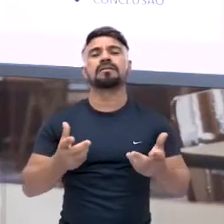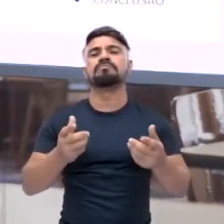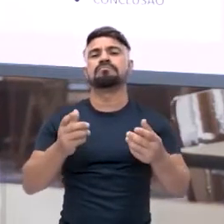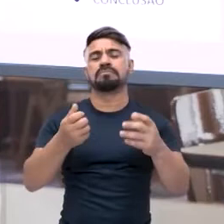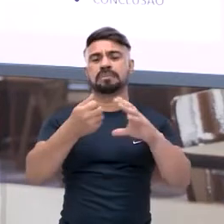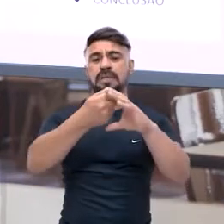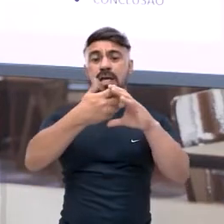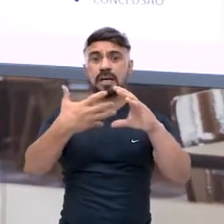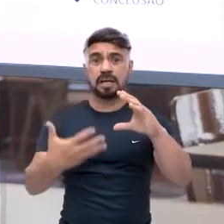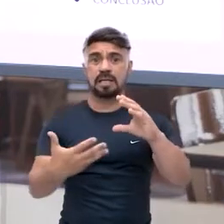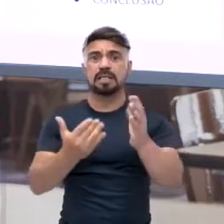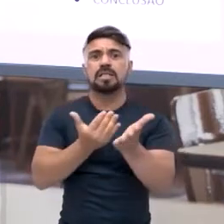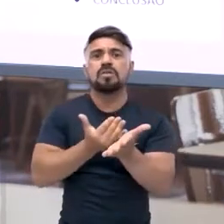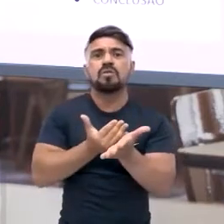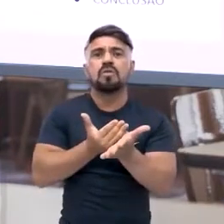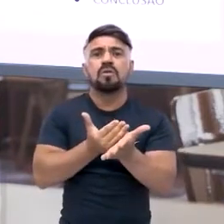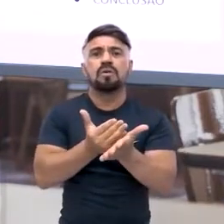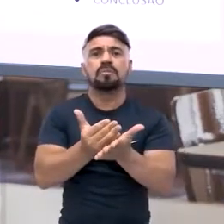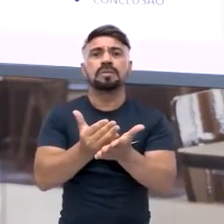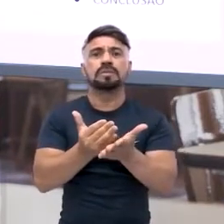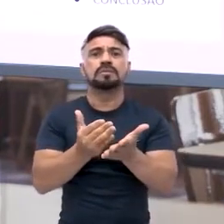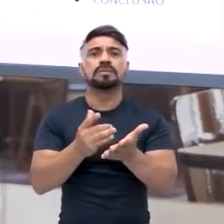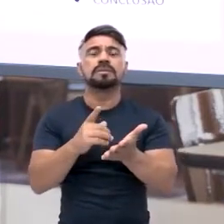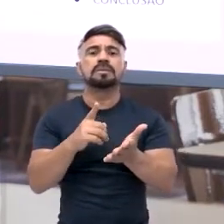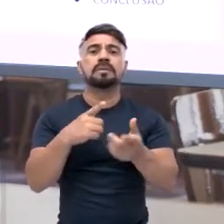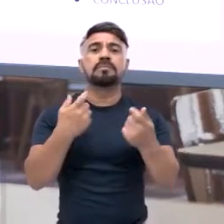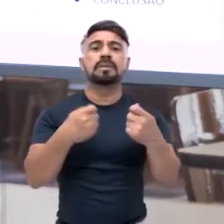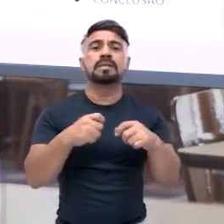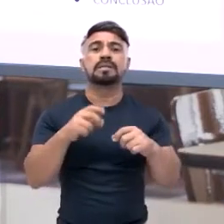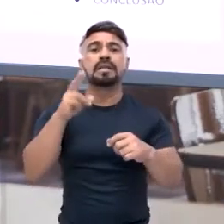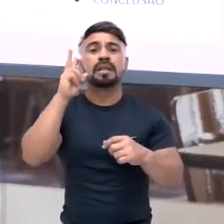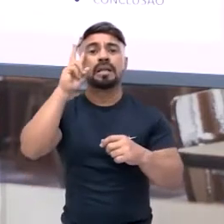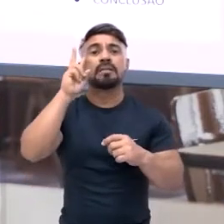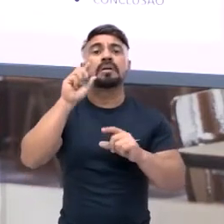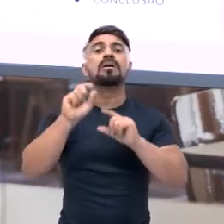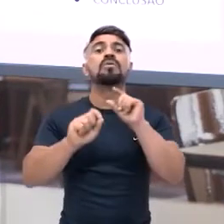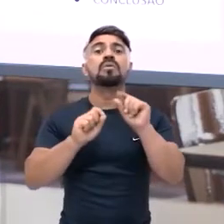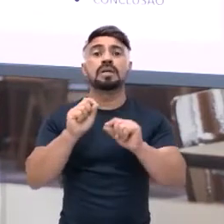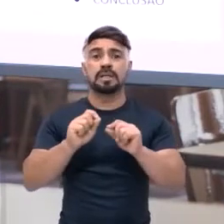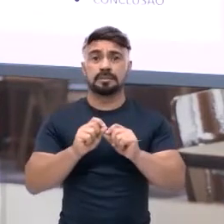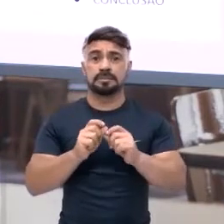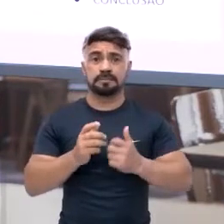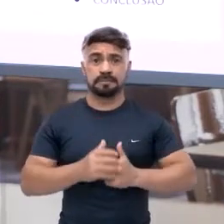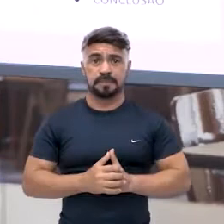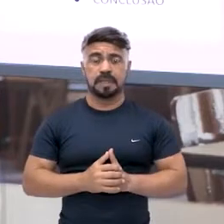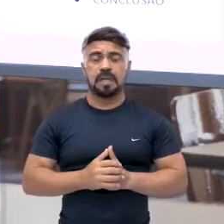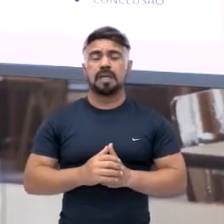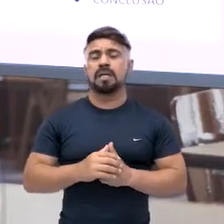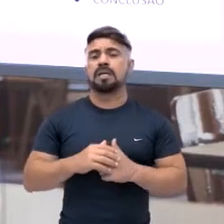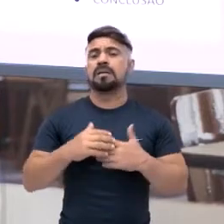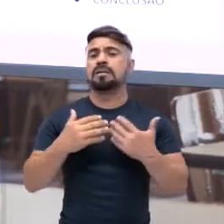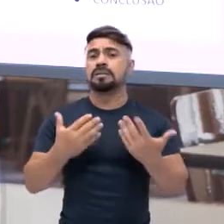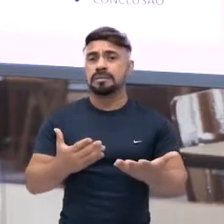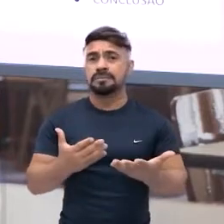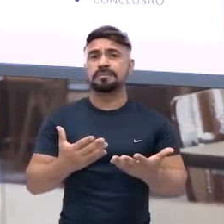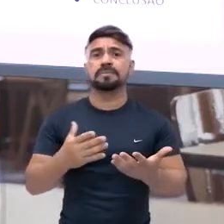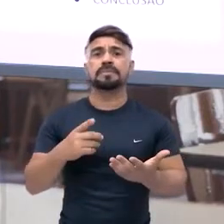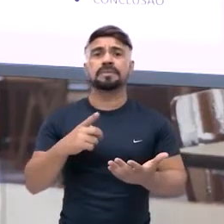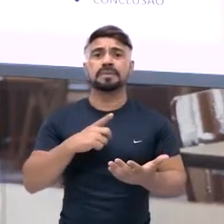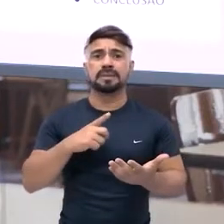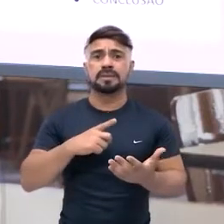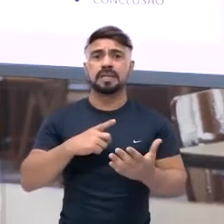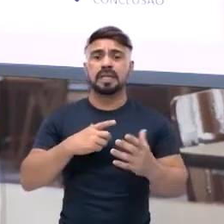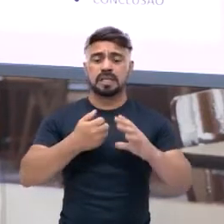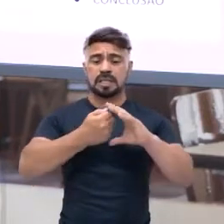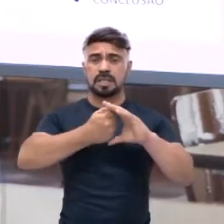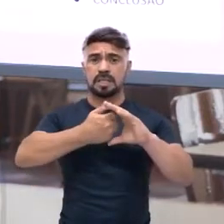eu disse, características introdutórias, porque a gente precisa lembrar o seguinte: embora nós